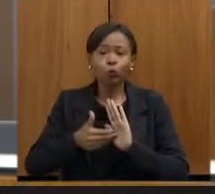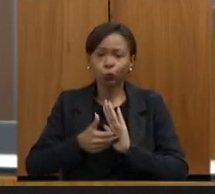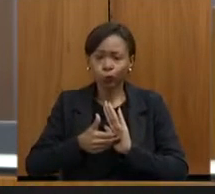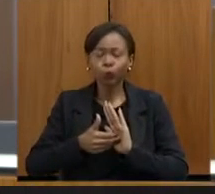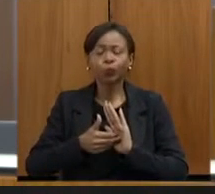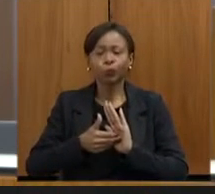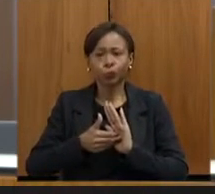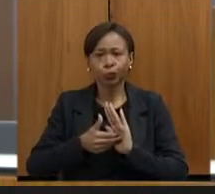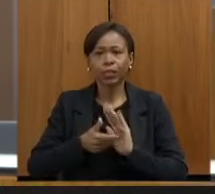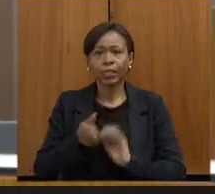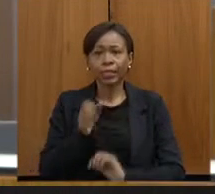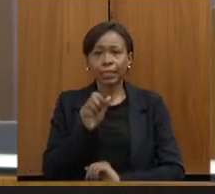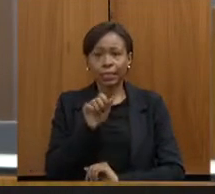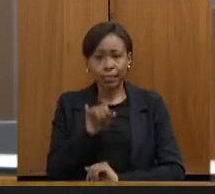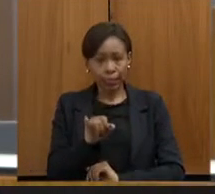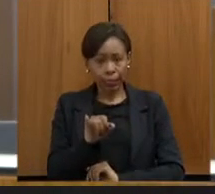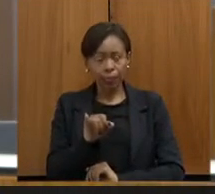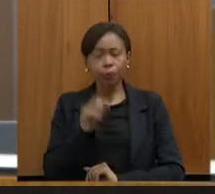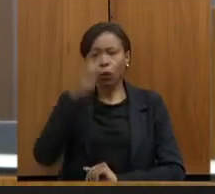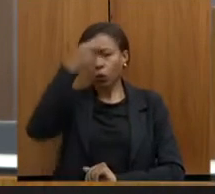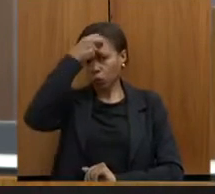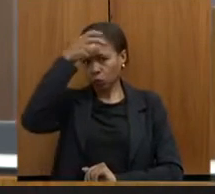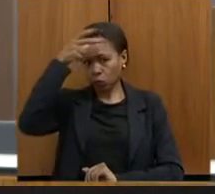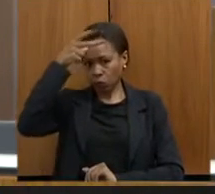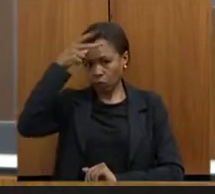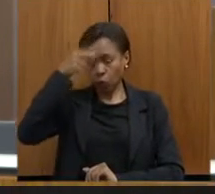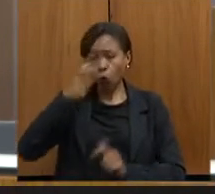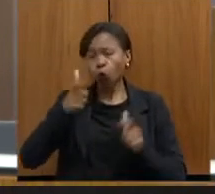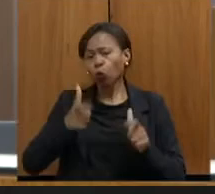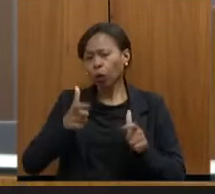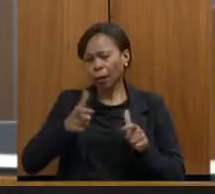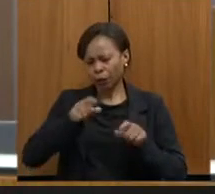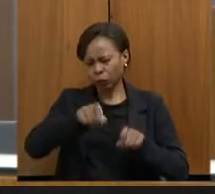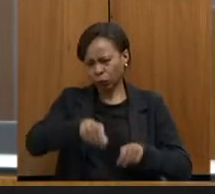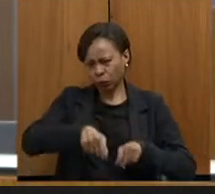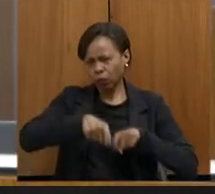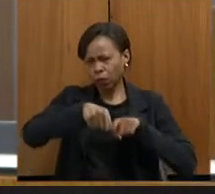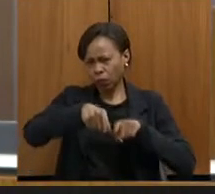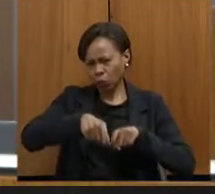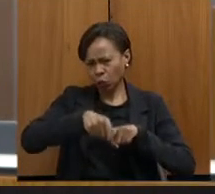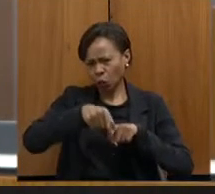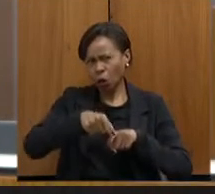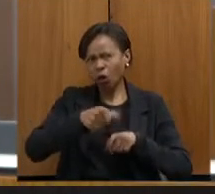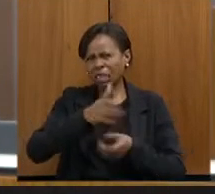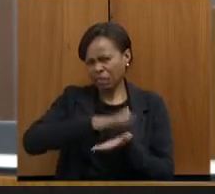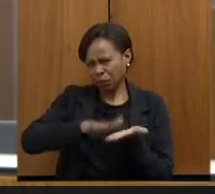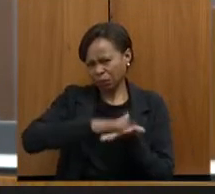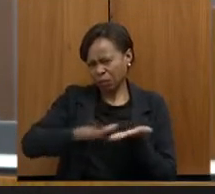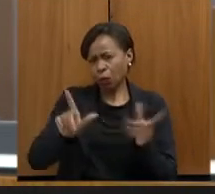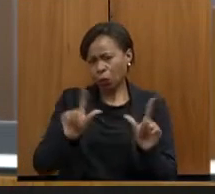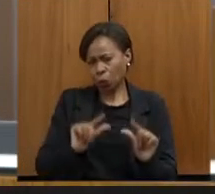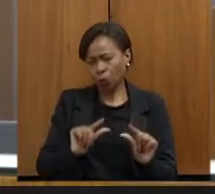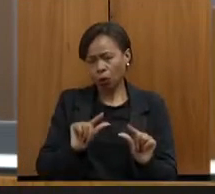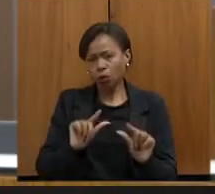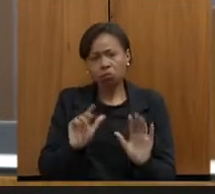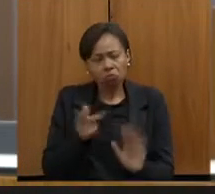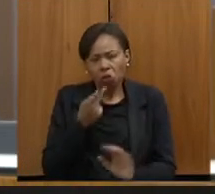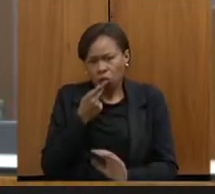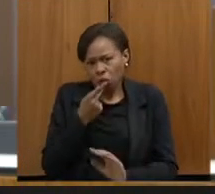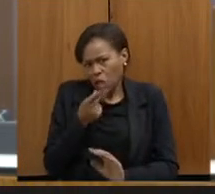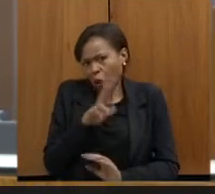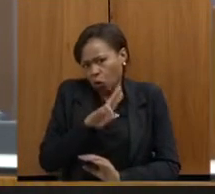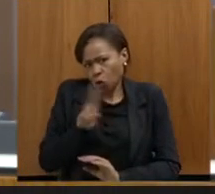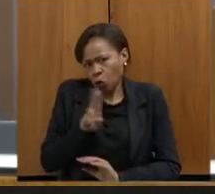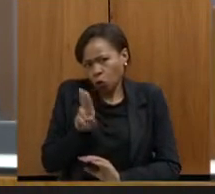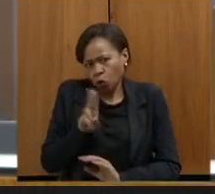se o município do interior, que pouco tem de despesa, vou citar aqui, por exemplo, não tenho problema em falar sobre